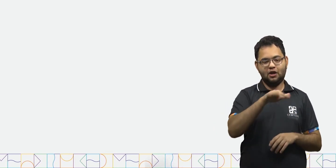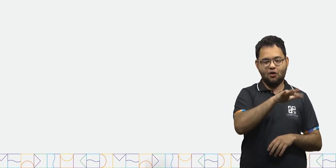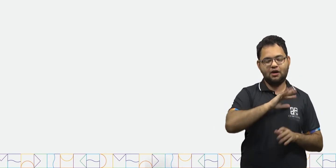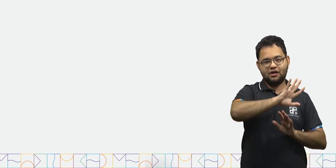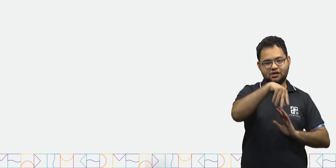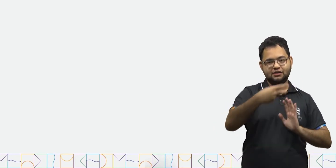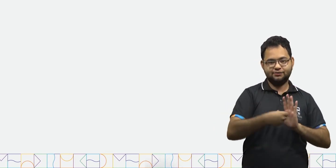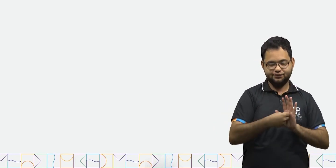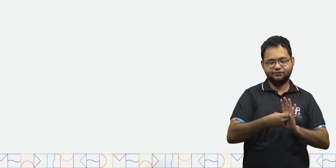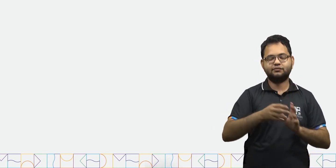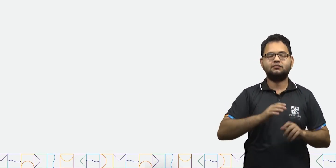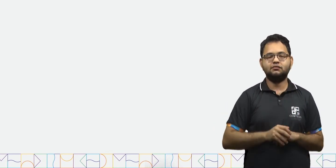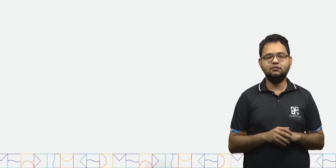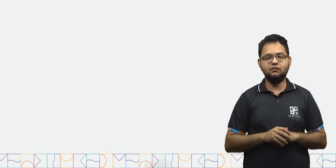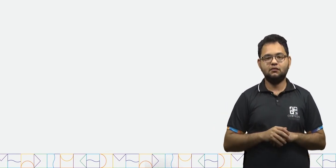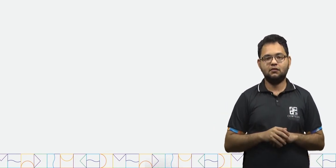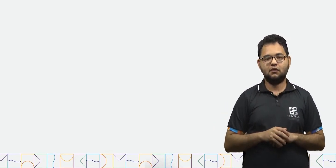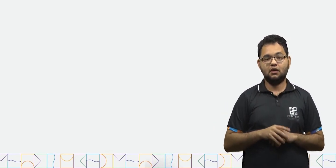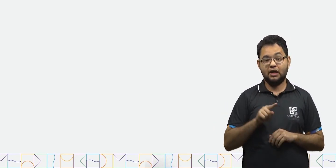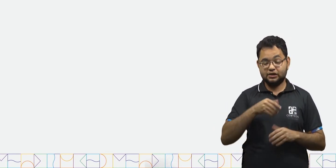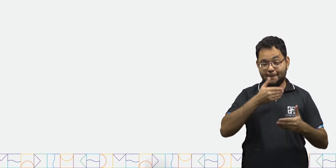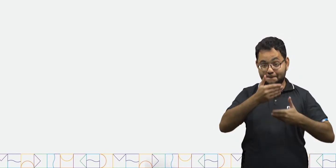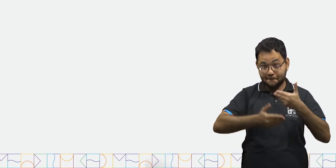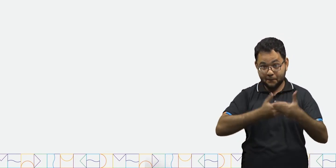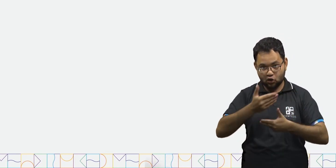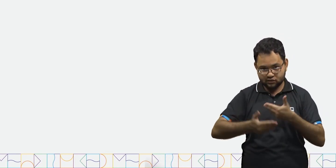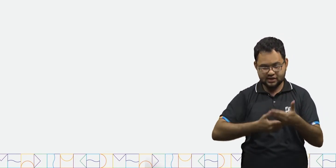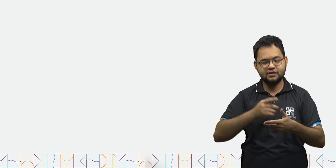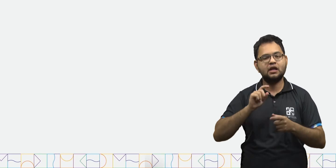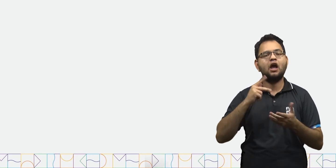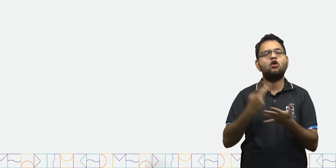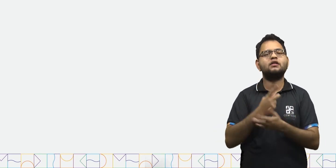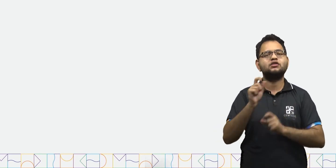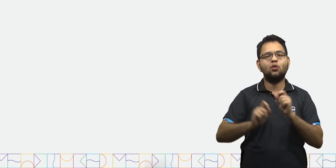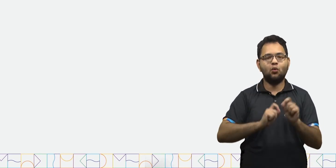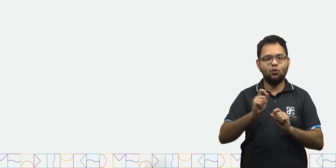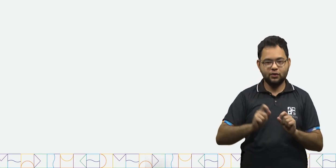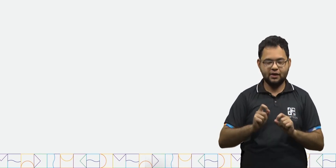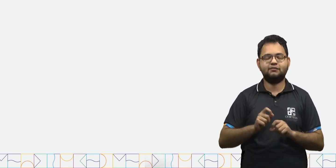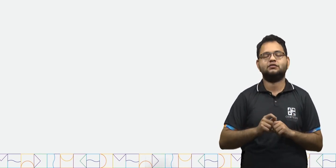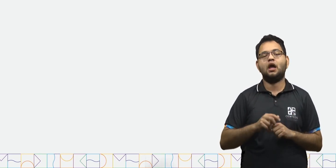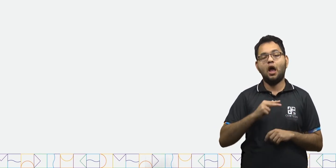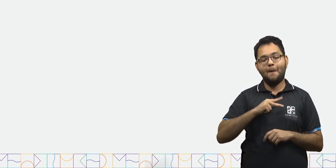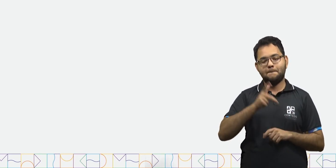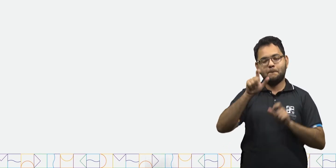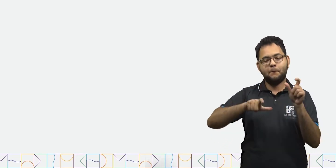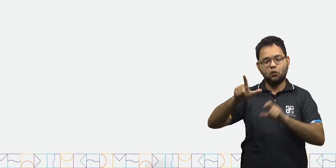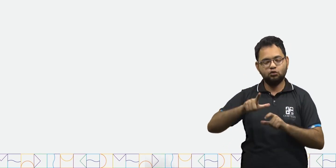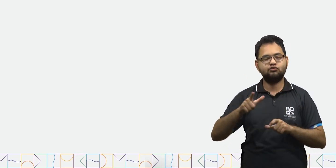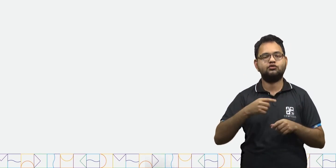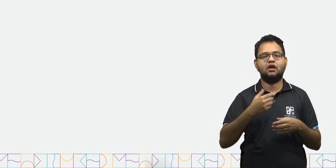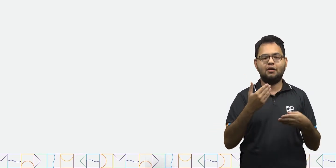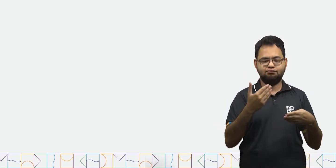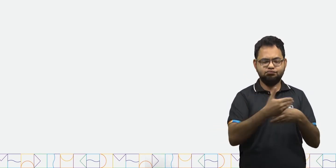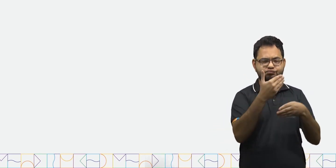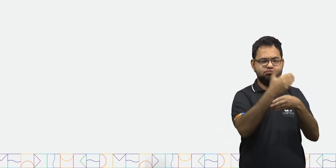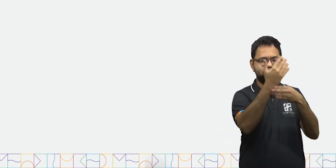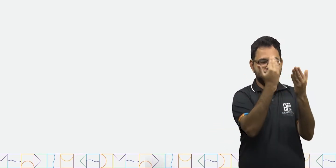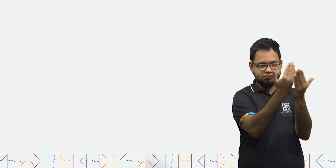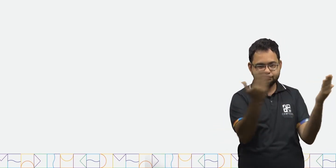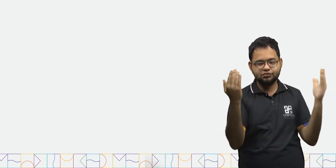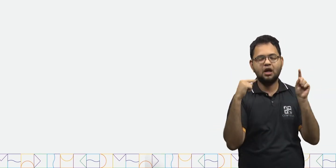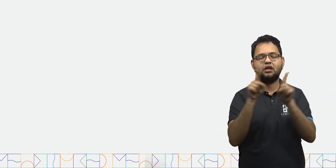portugueses, durante o processo de colonização, expulsaram europeus da região amazônica, construíram fortes, fundaram vilas